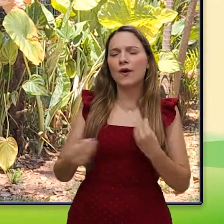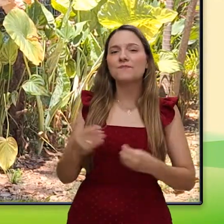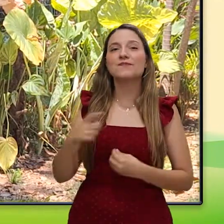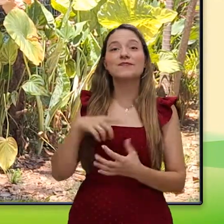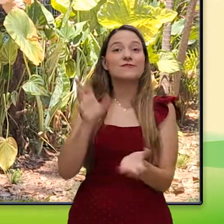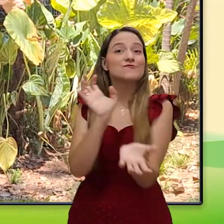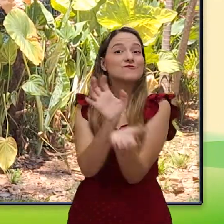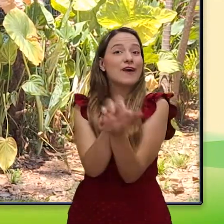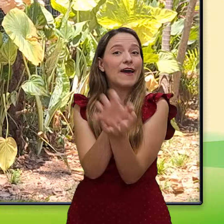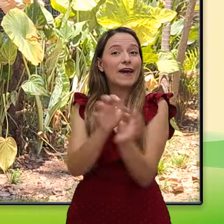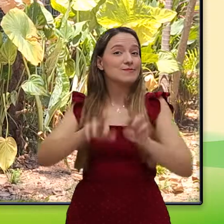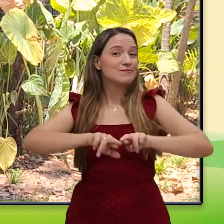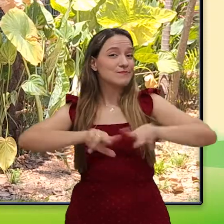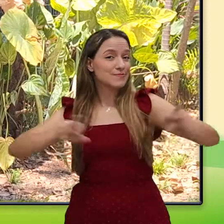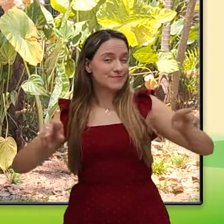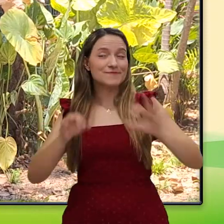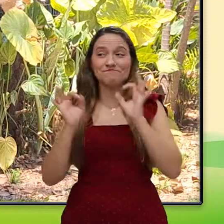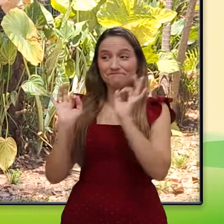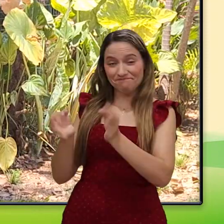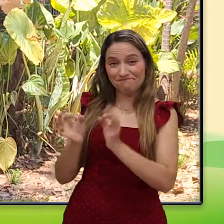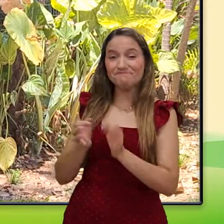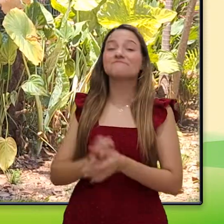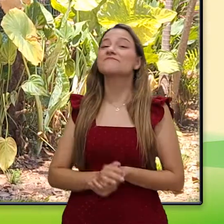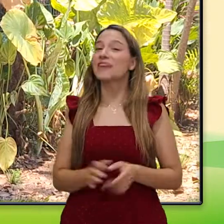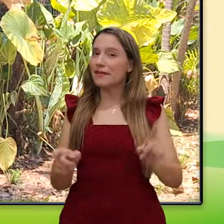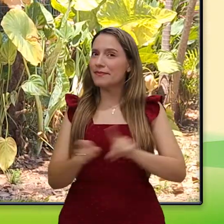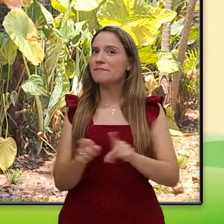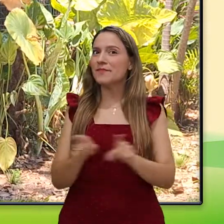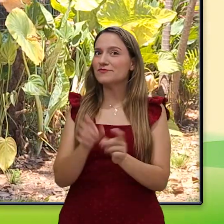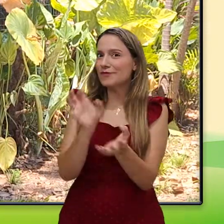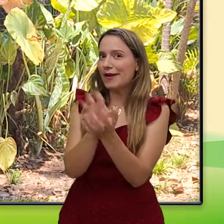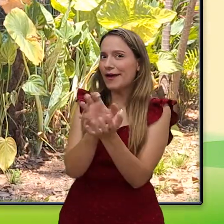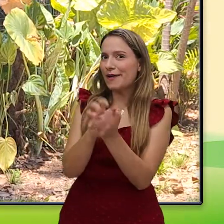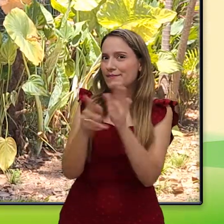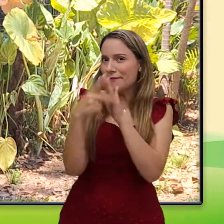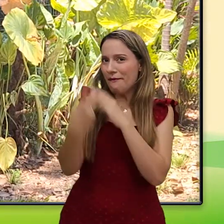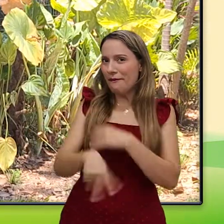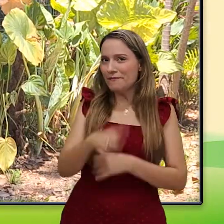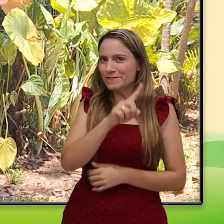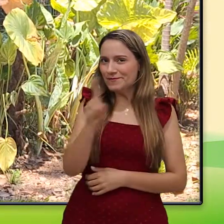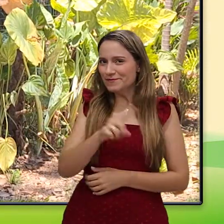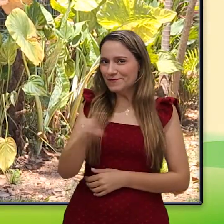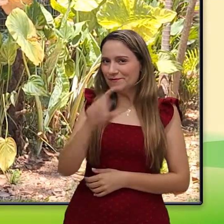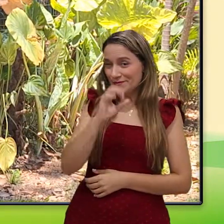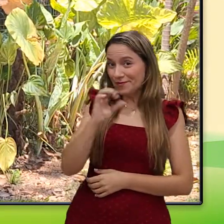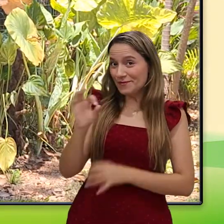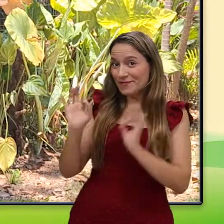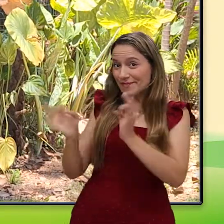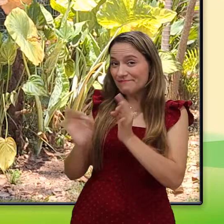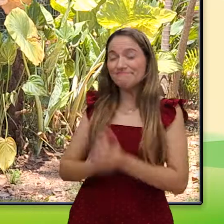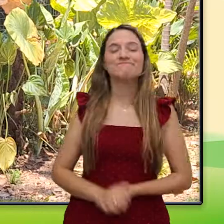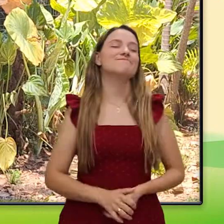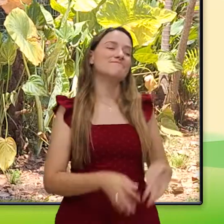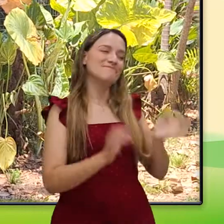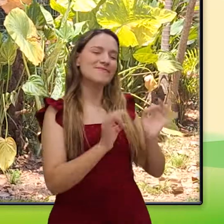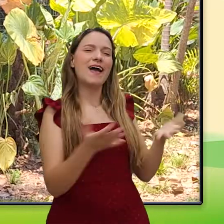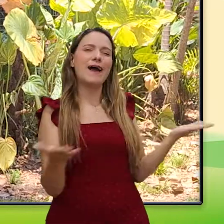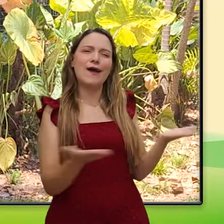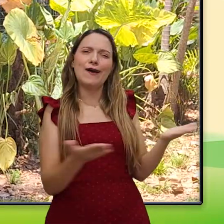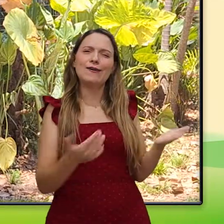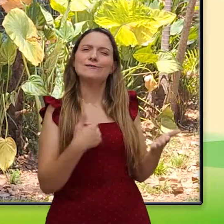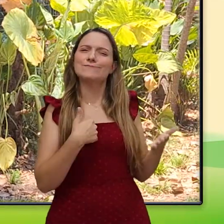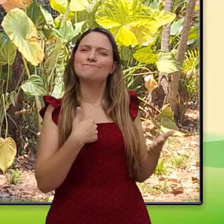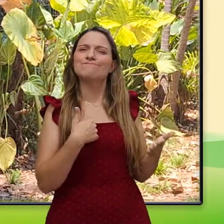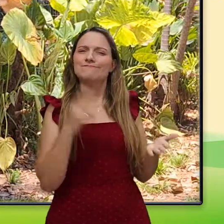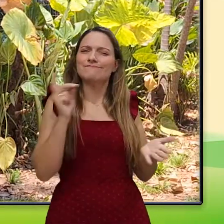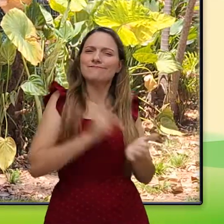sobre os jacarés, né, no geral, e os jacarés aqui do zoológico. Não é verdade, Diogo? Isso, e primeiramente é um